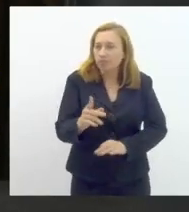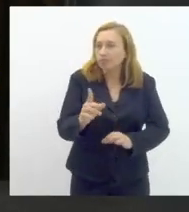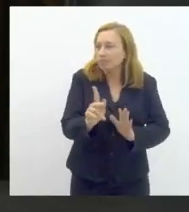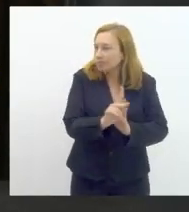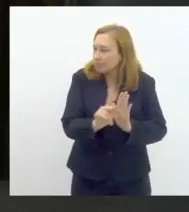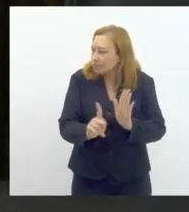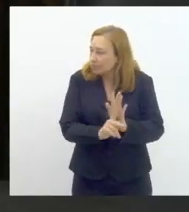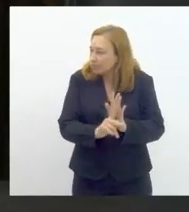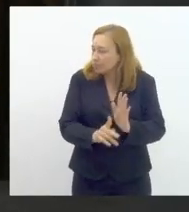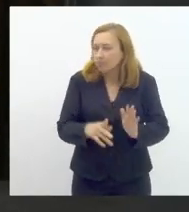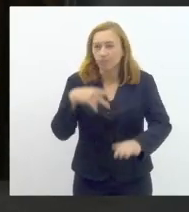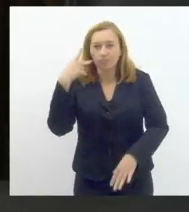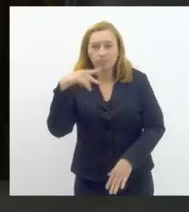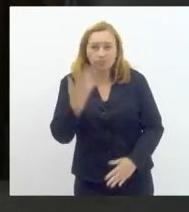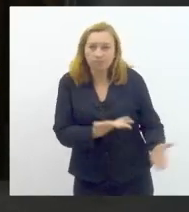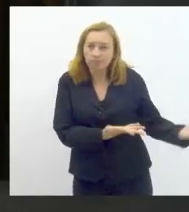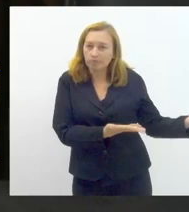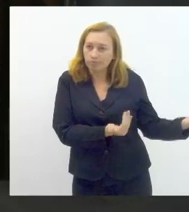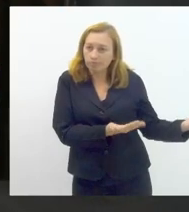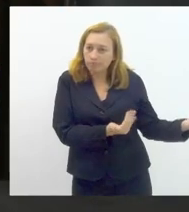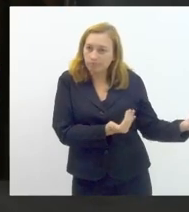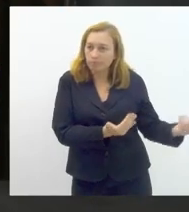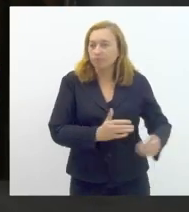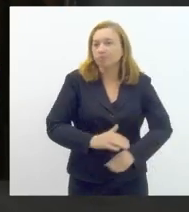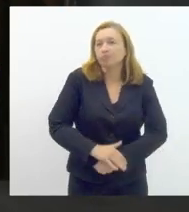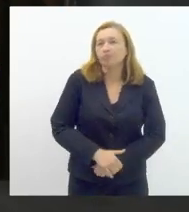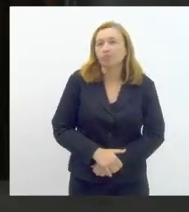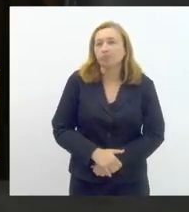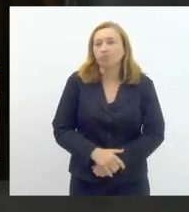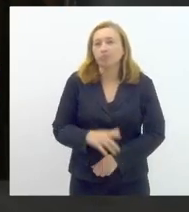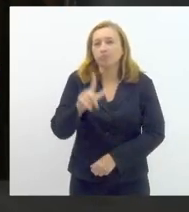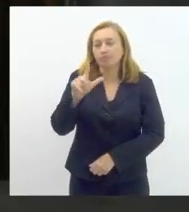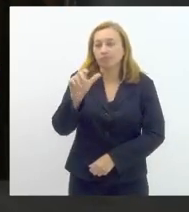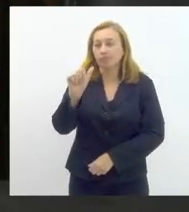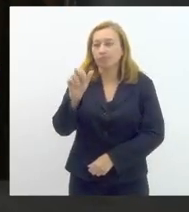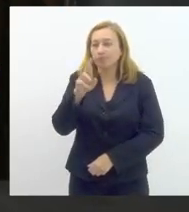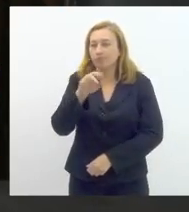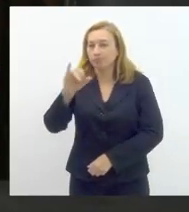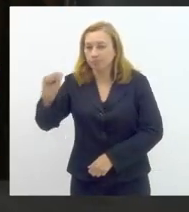do Parlamento Juvenil. A Larissa,